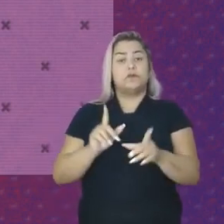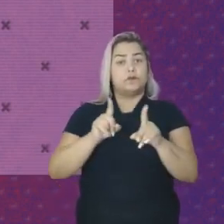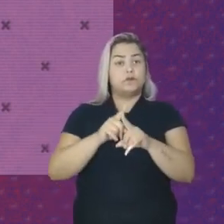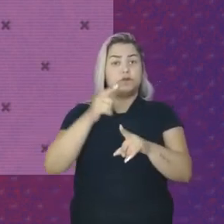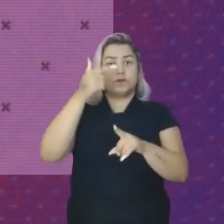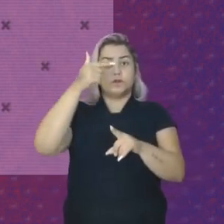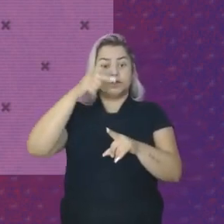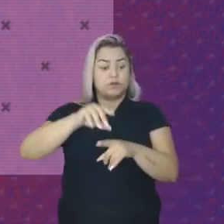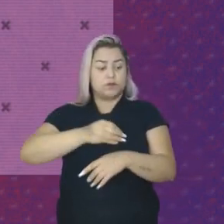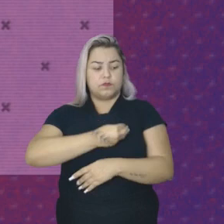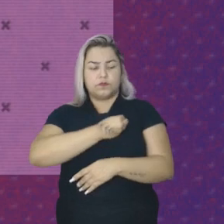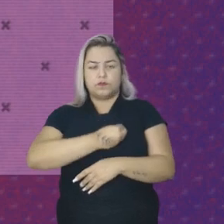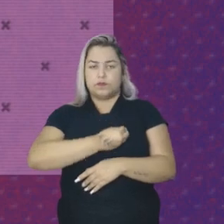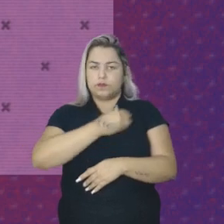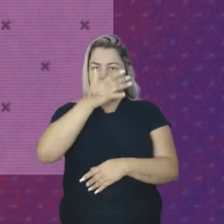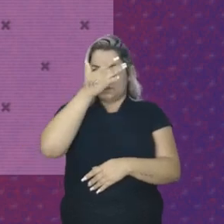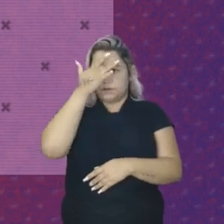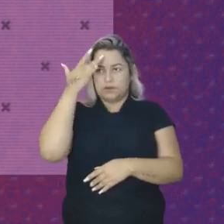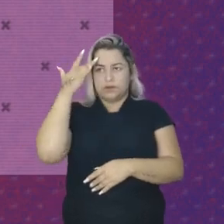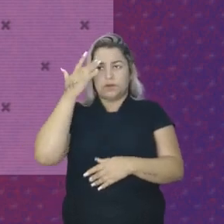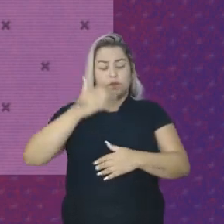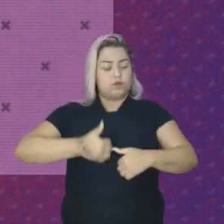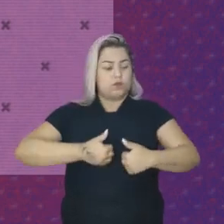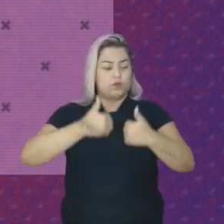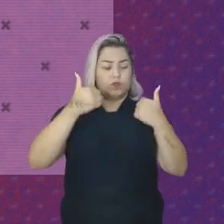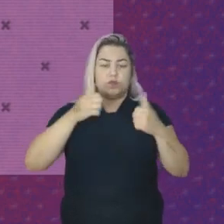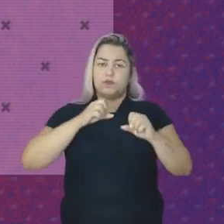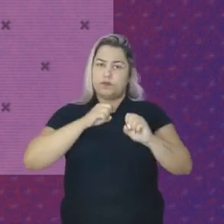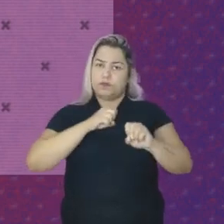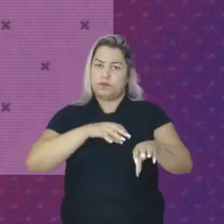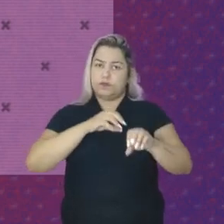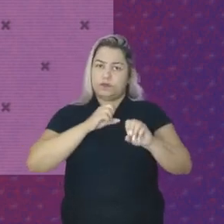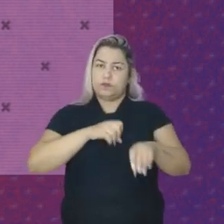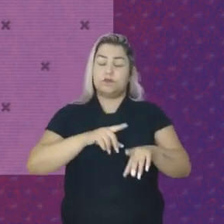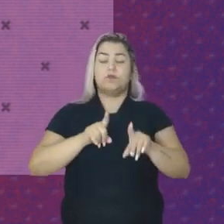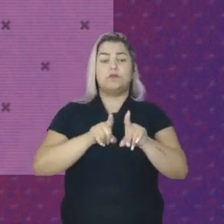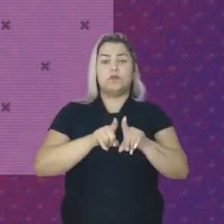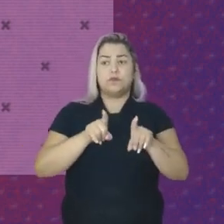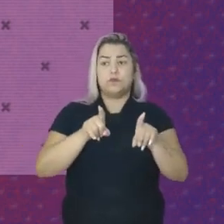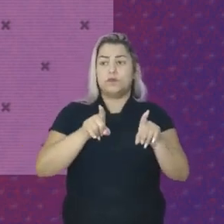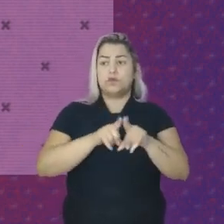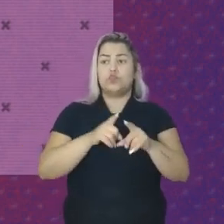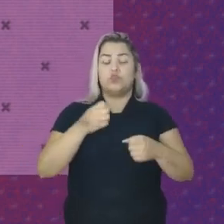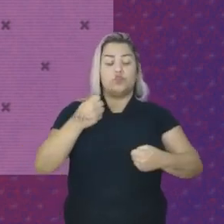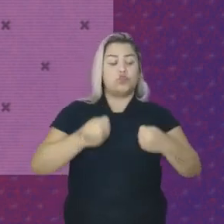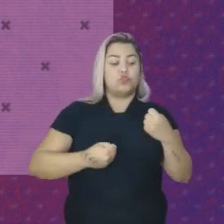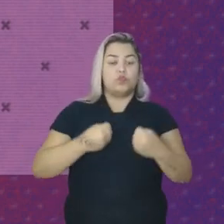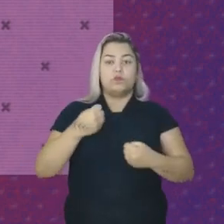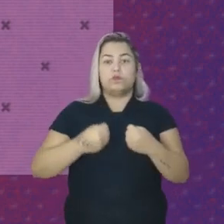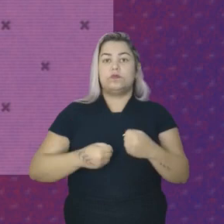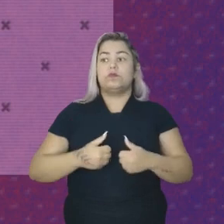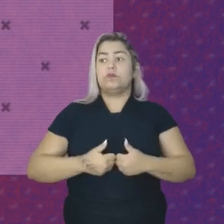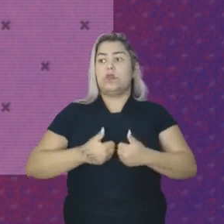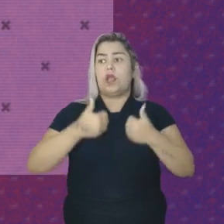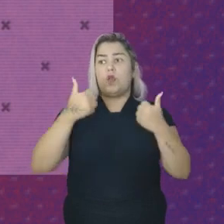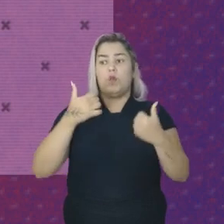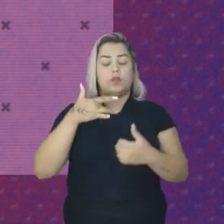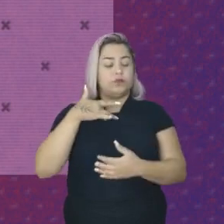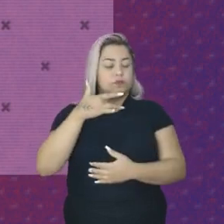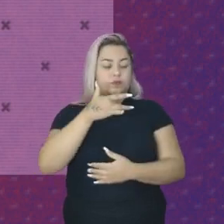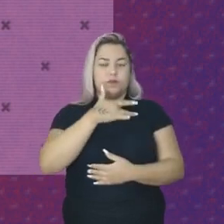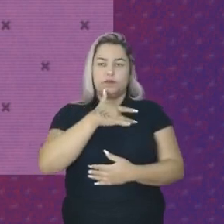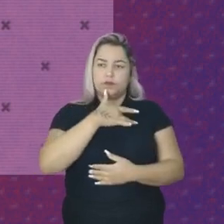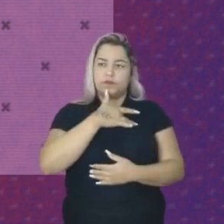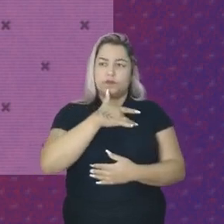condições de vida das pessoas, na qualidade da educação, na qualidade do transporte, na qualidade da saúde,